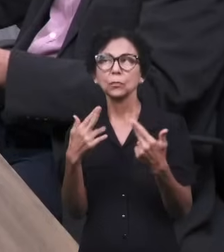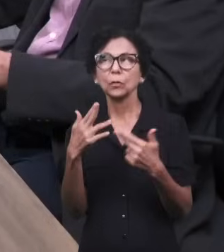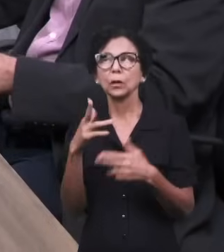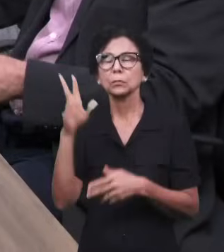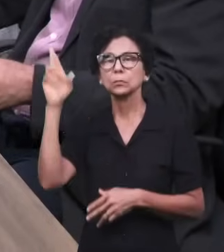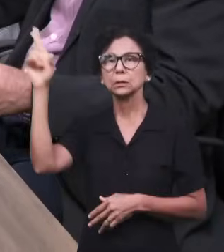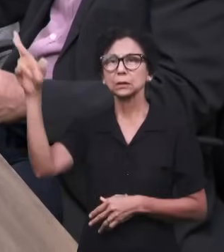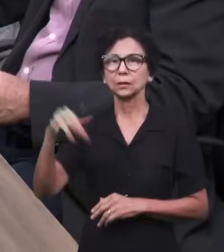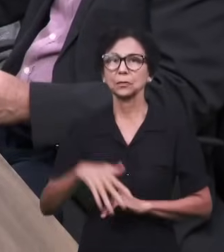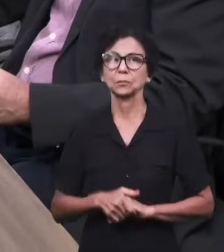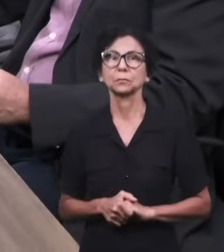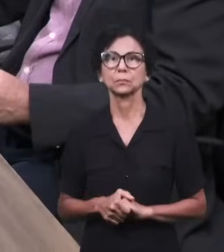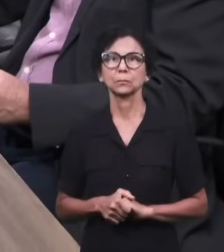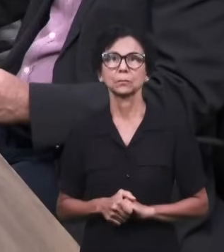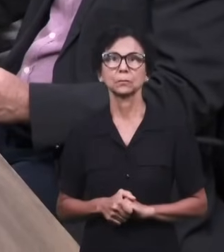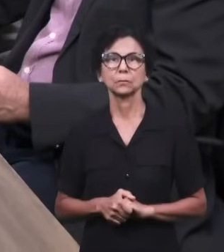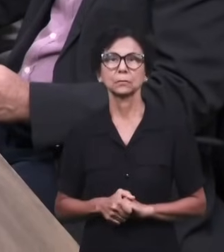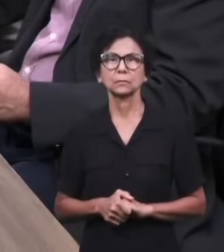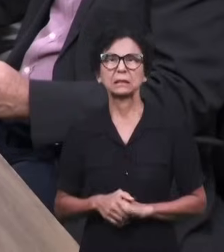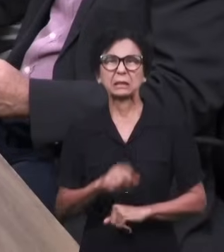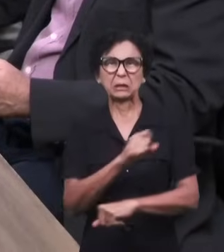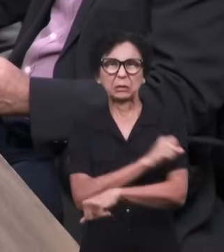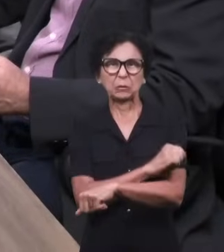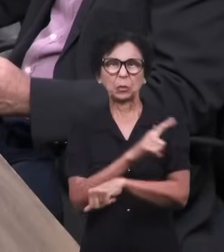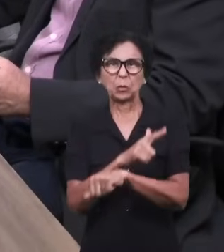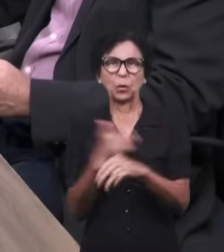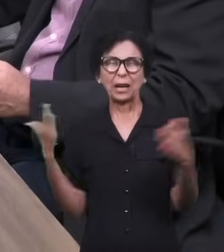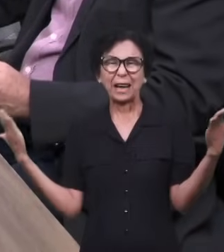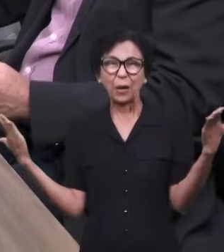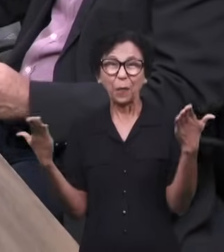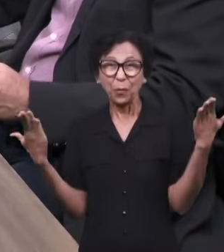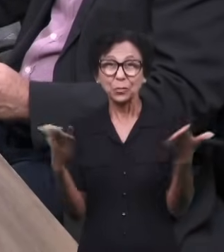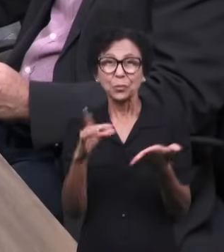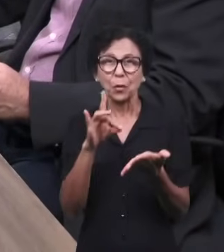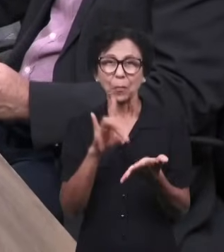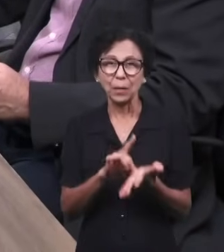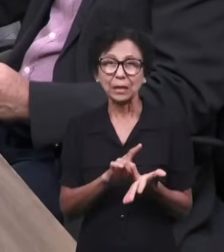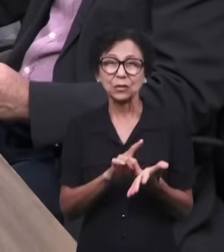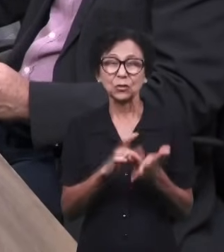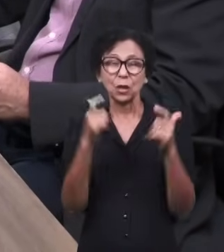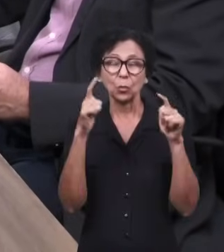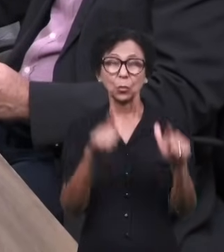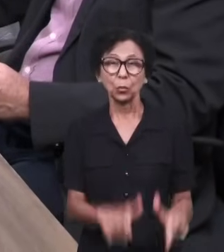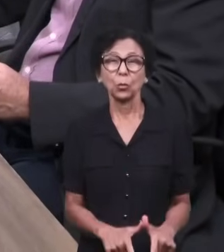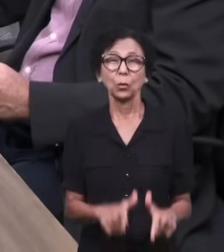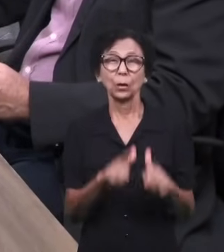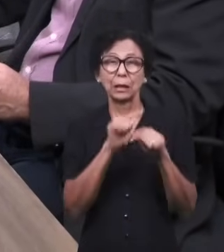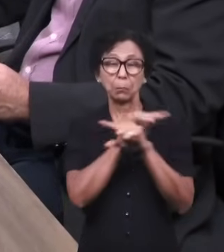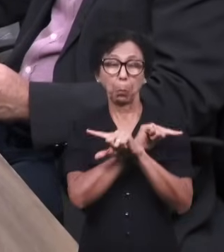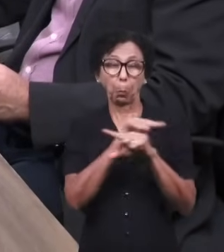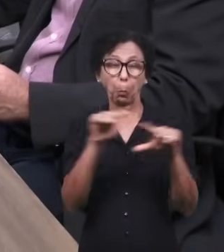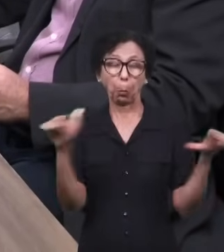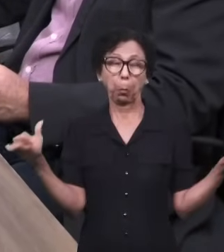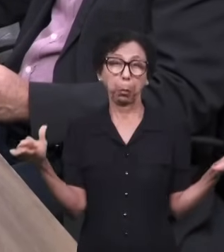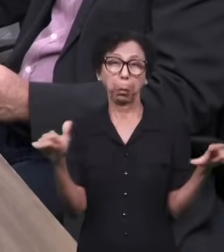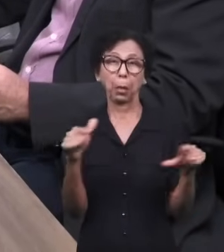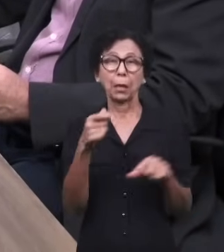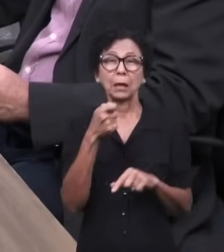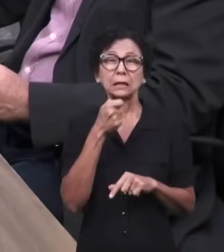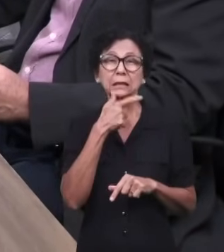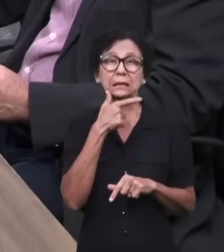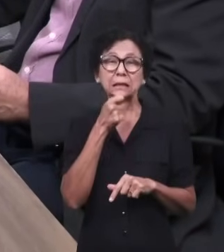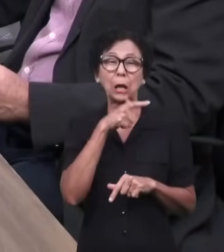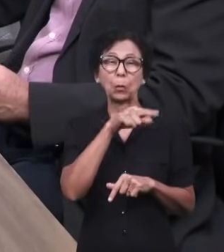terra desértica, coberta de sal e tudo mais. Mas há uma expressão na palavra do Senhor